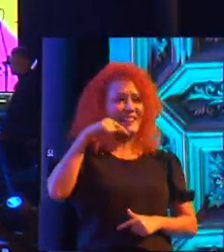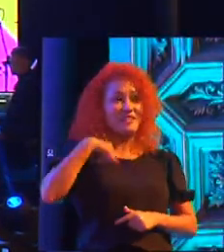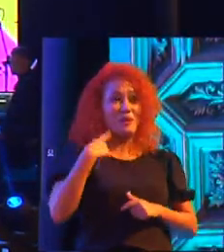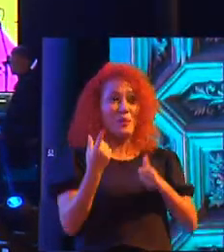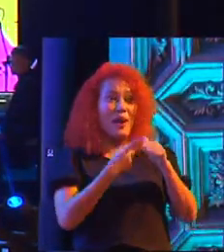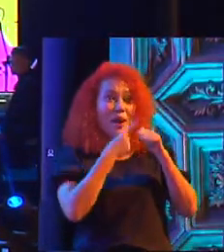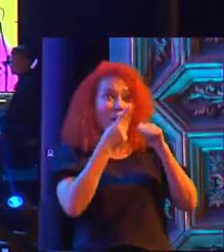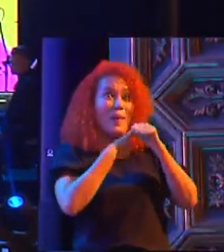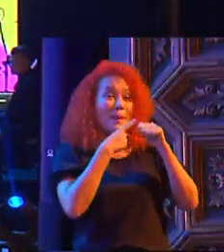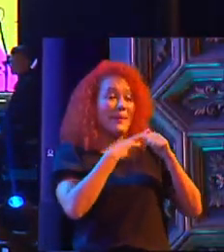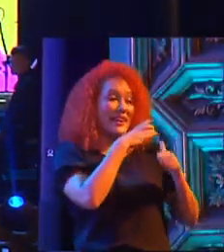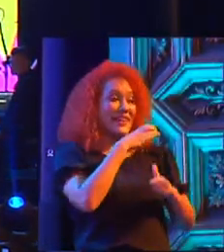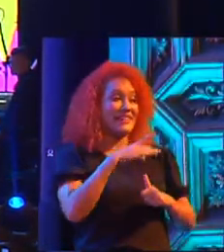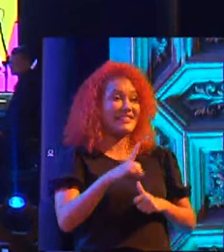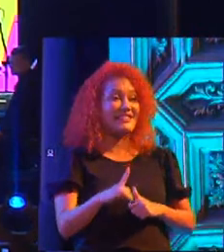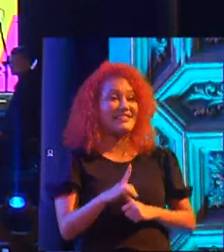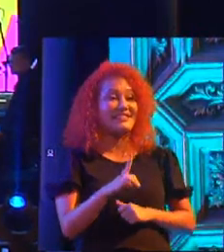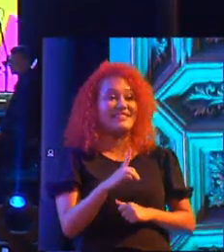álbum